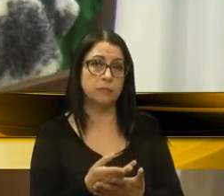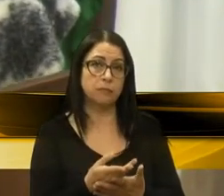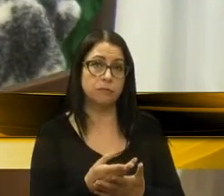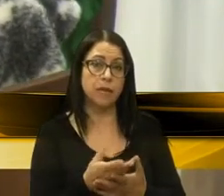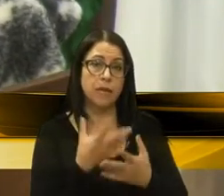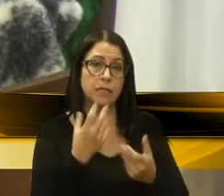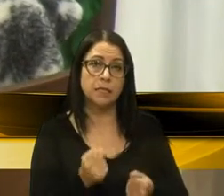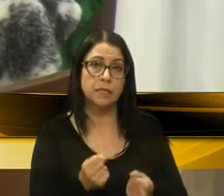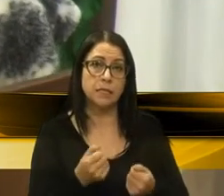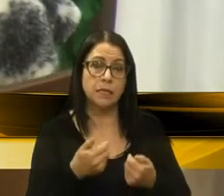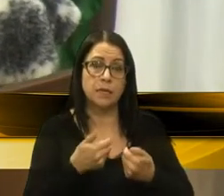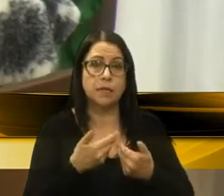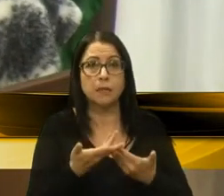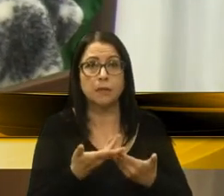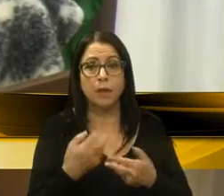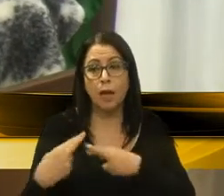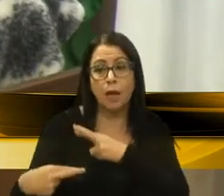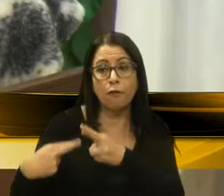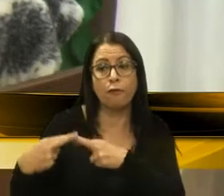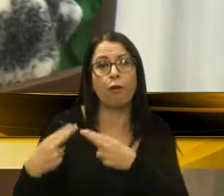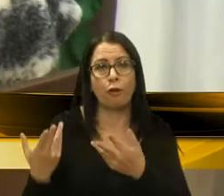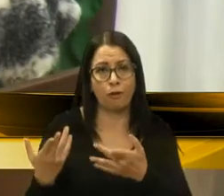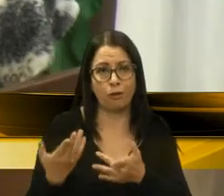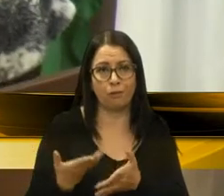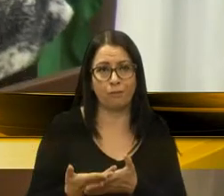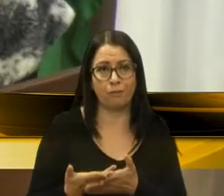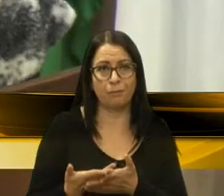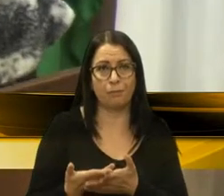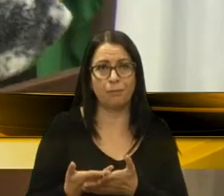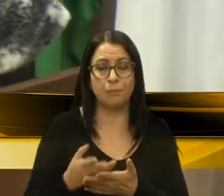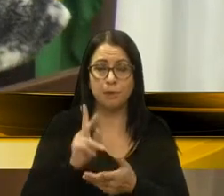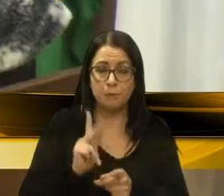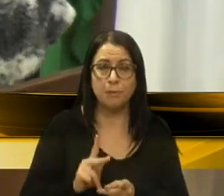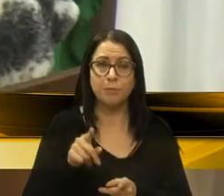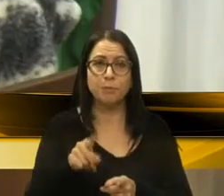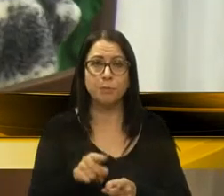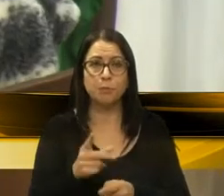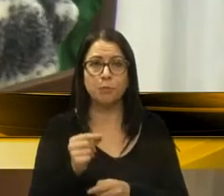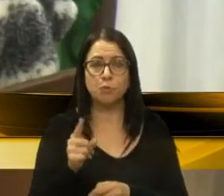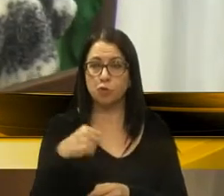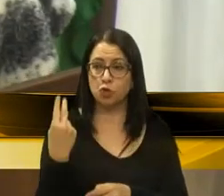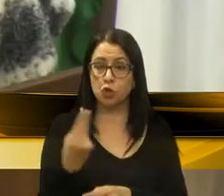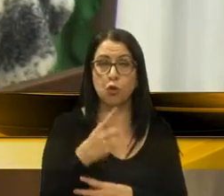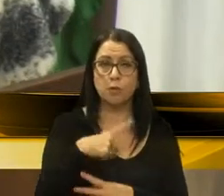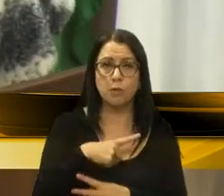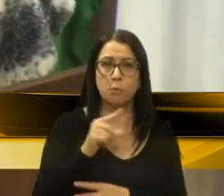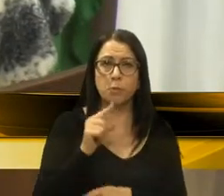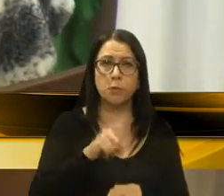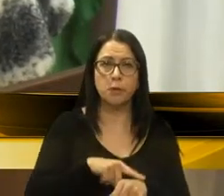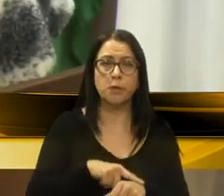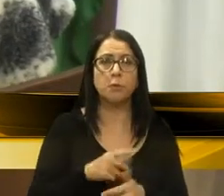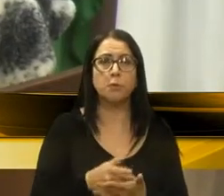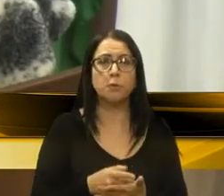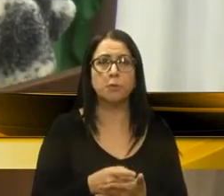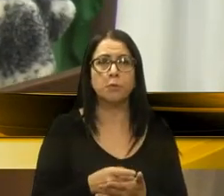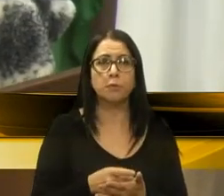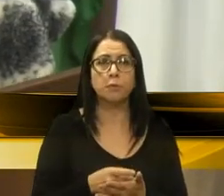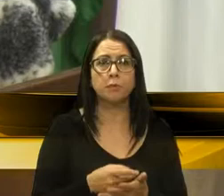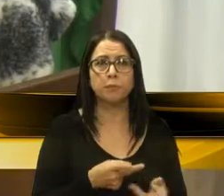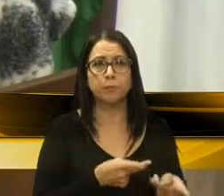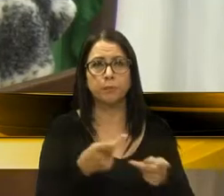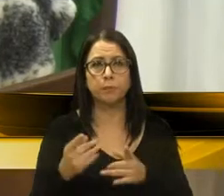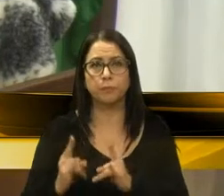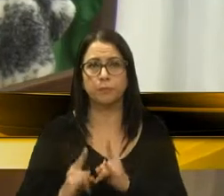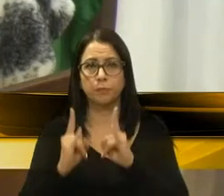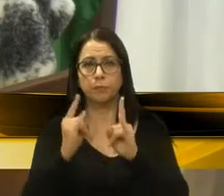então, a reforma. Para quem esteve, eu acho que muitos de nós esteve recentemente no prédio